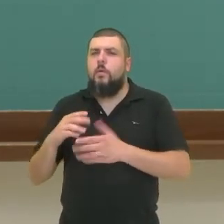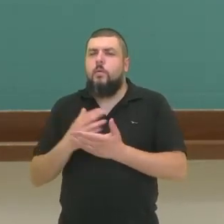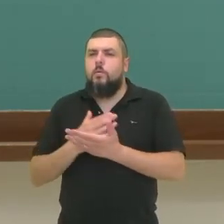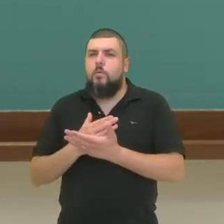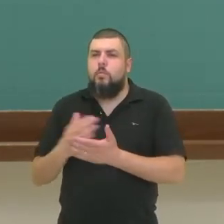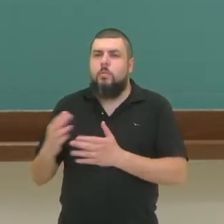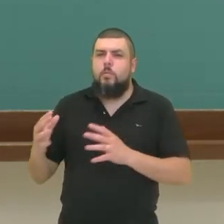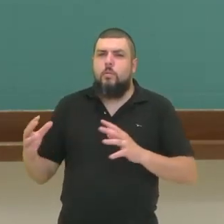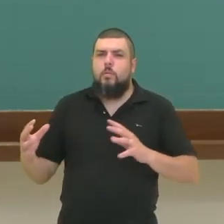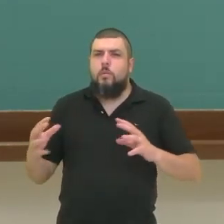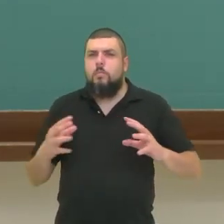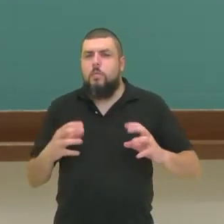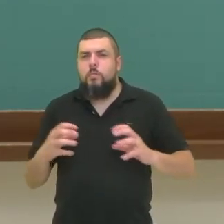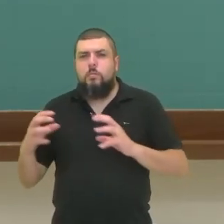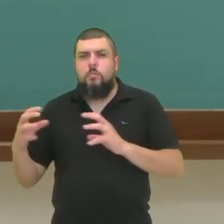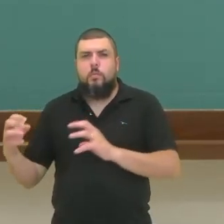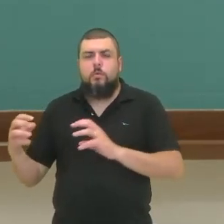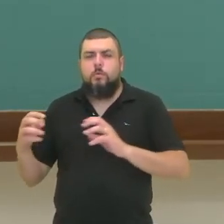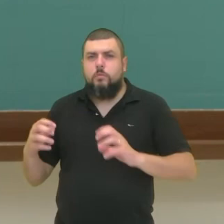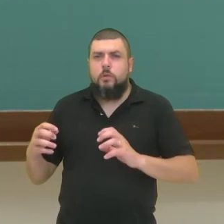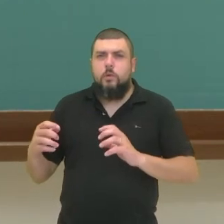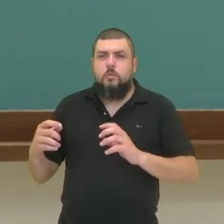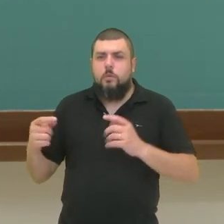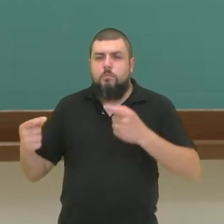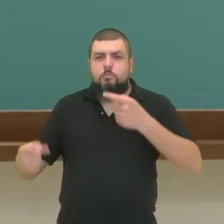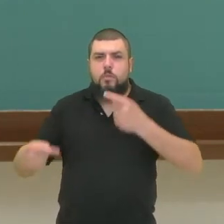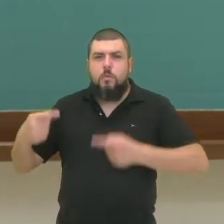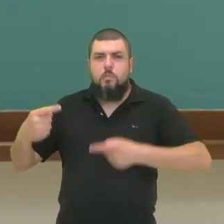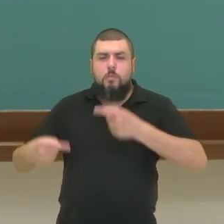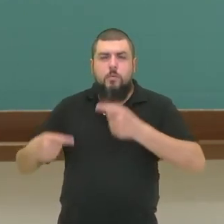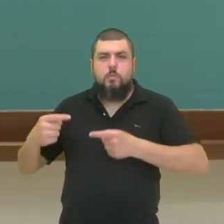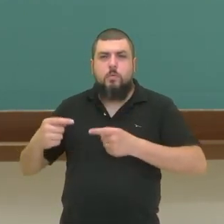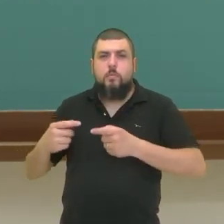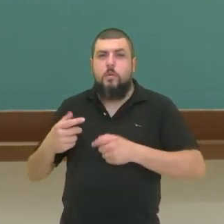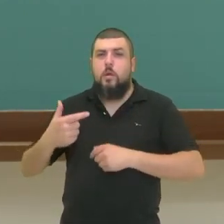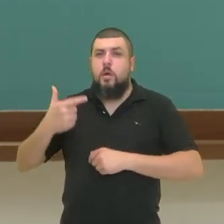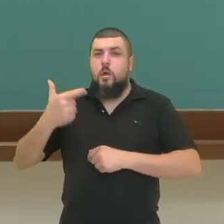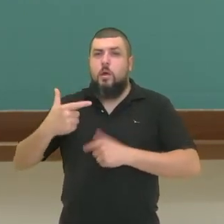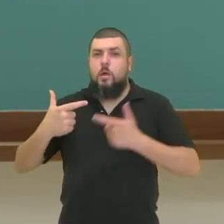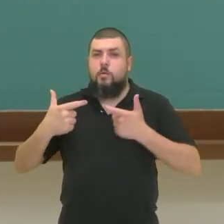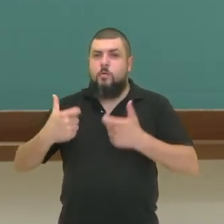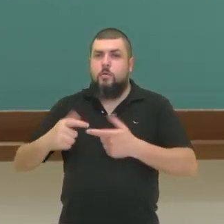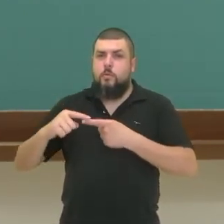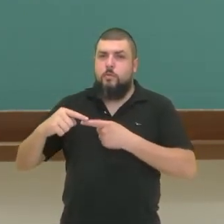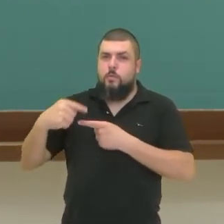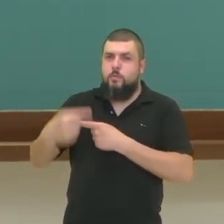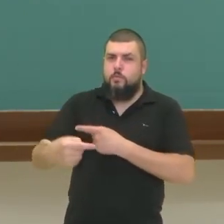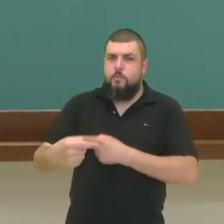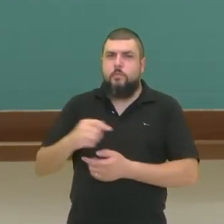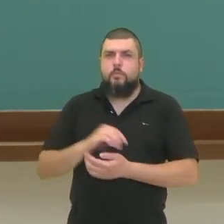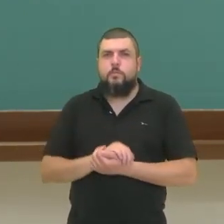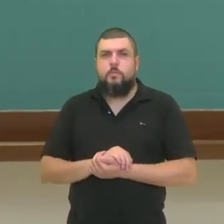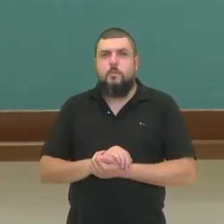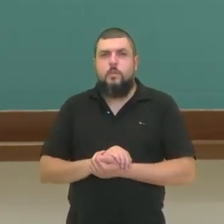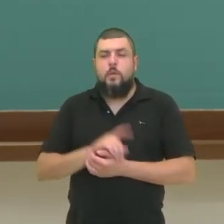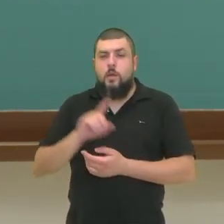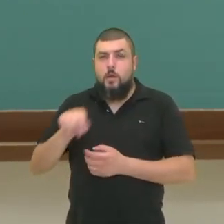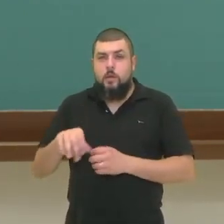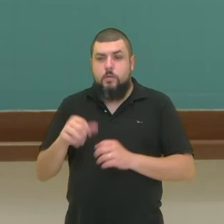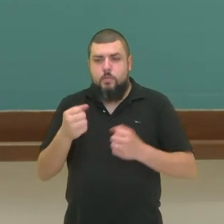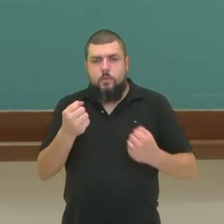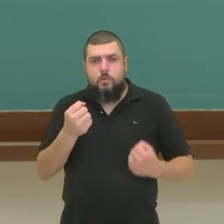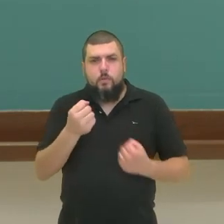se armar um contra o outro logo após a Segunda Guerra Mundial. Apoiados pelas potências